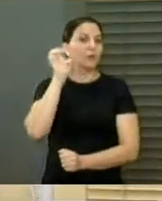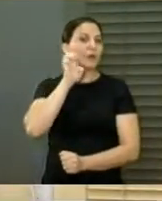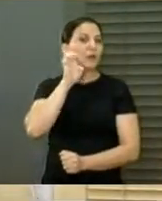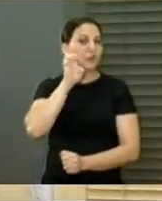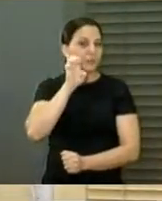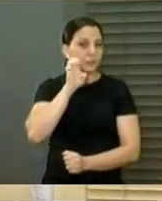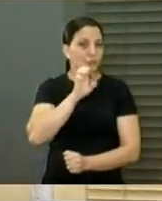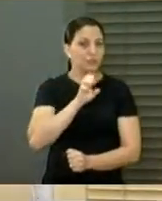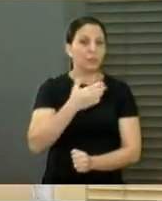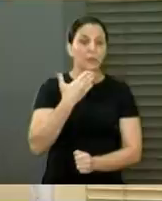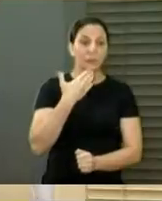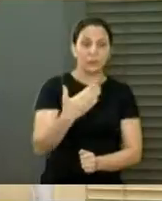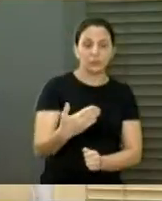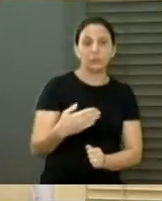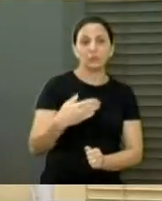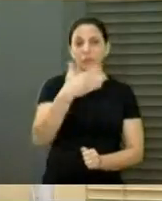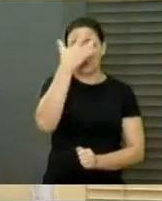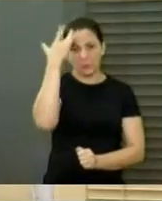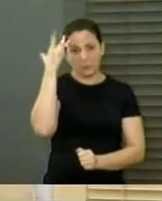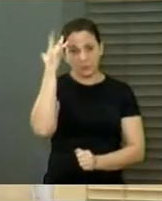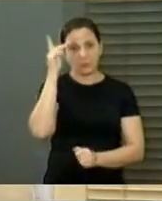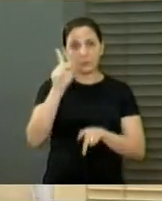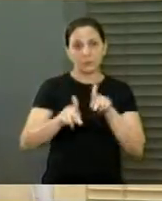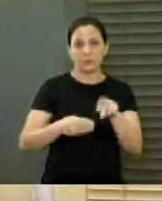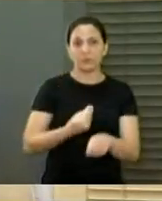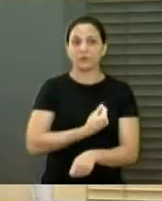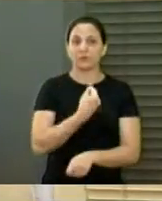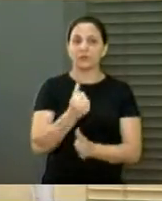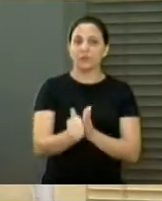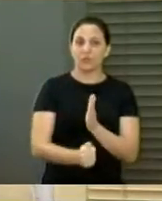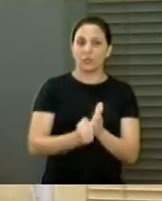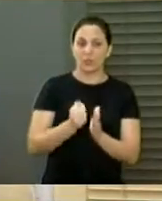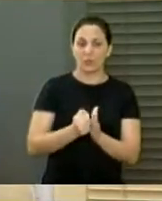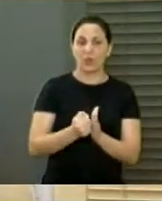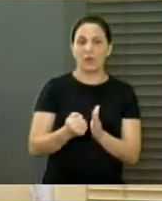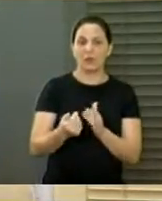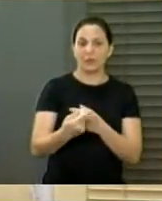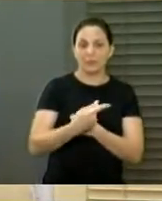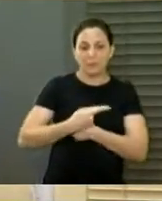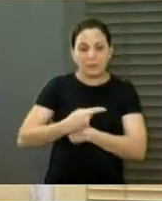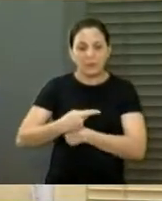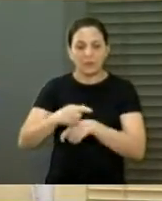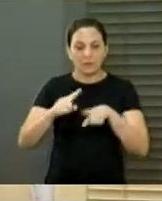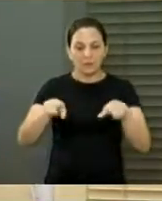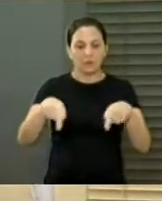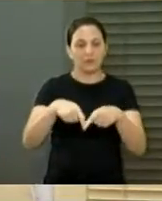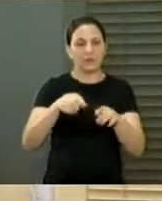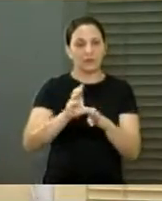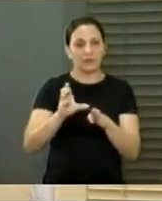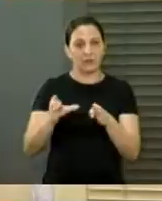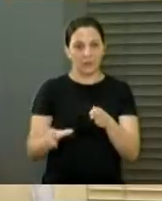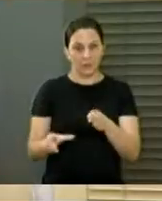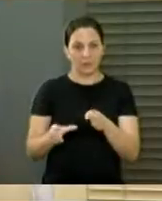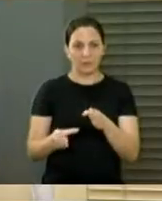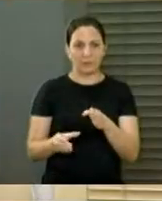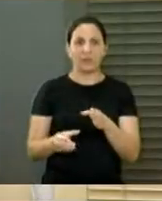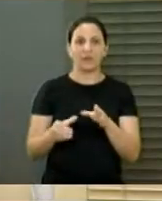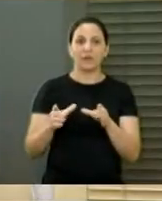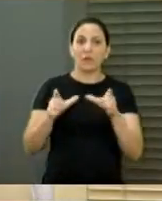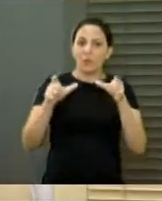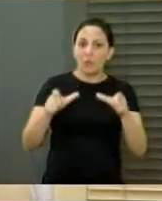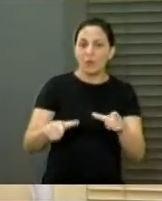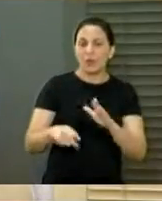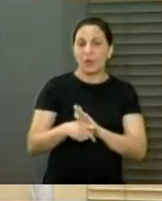dos munícipes que recebi no gabinete, entre elas, pedido para que o mesmo articule um posto de atendimento